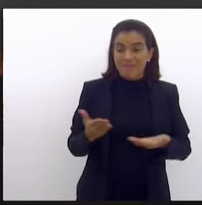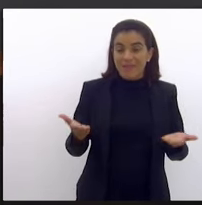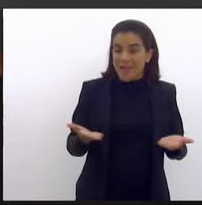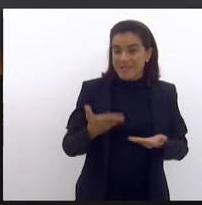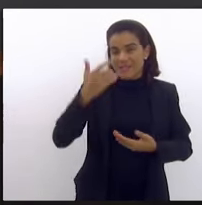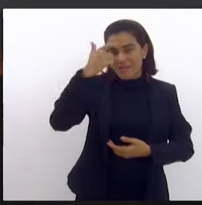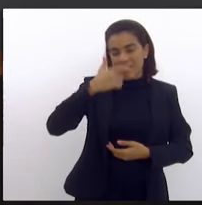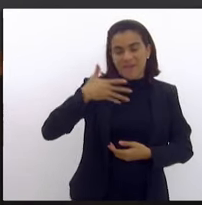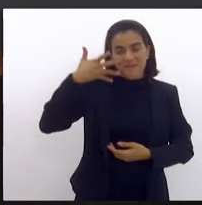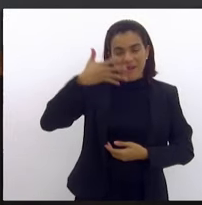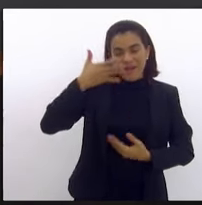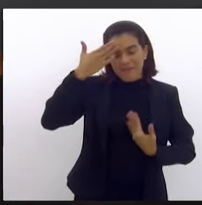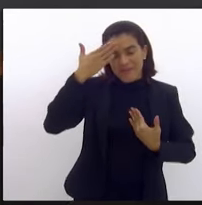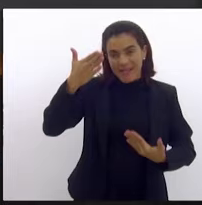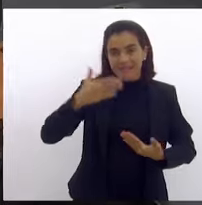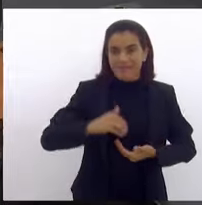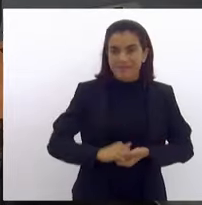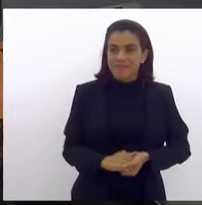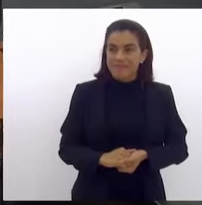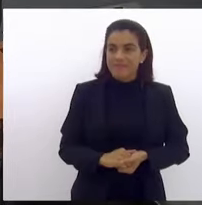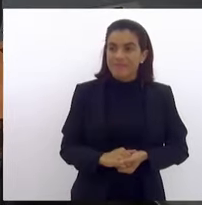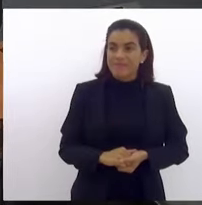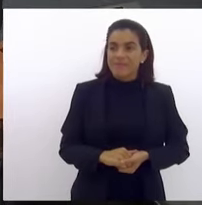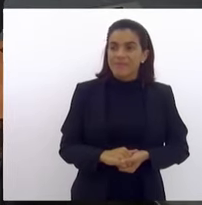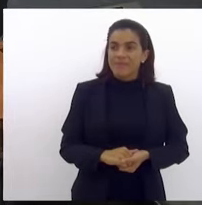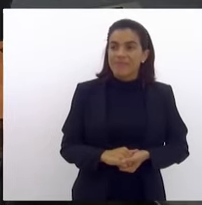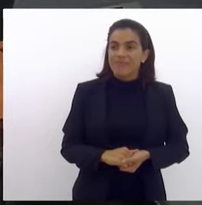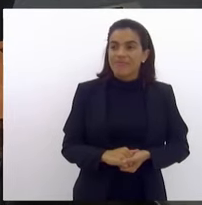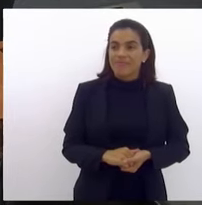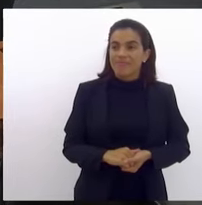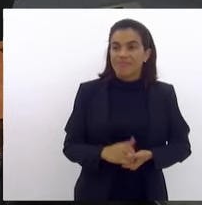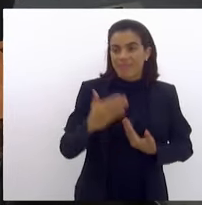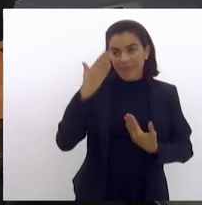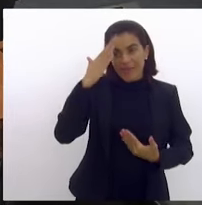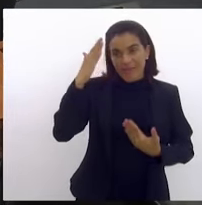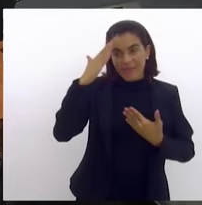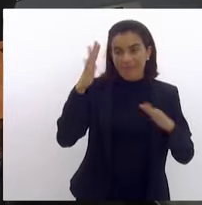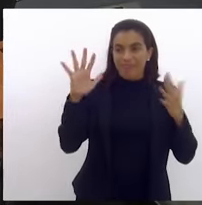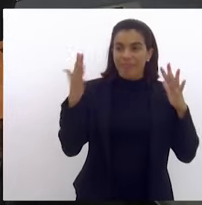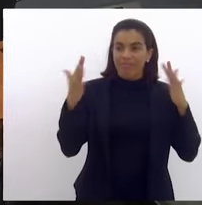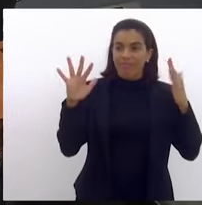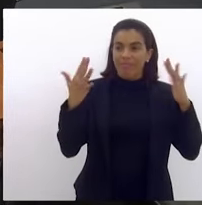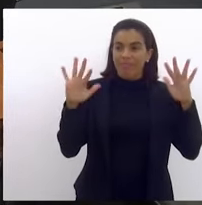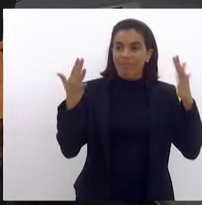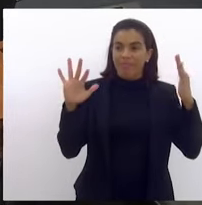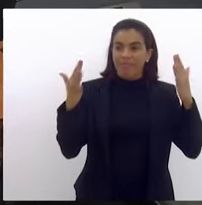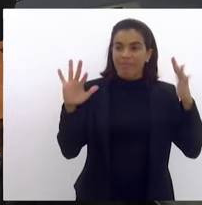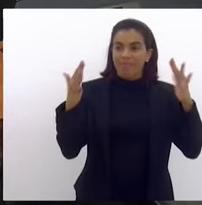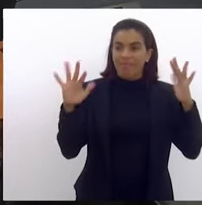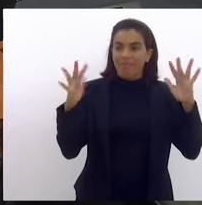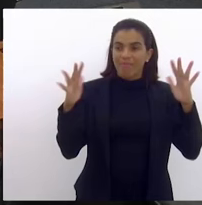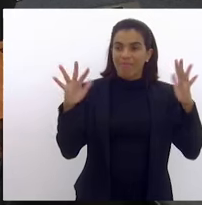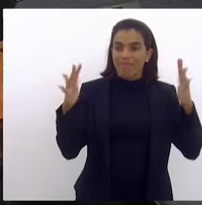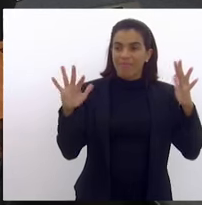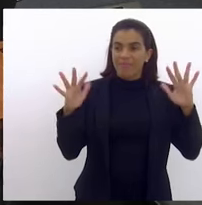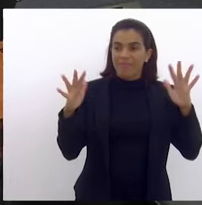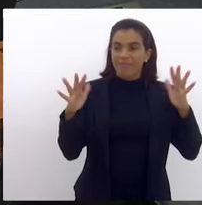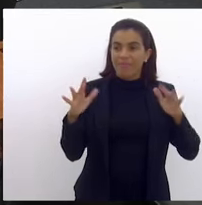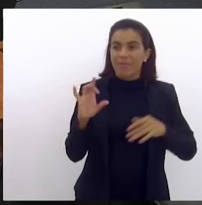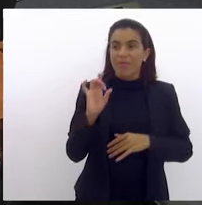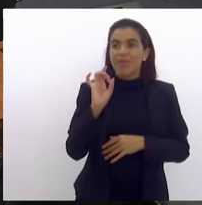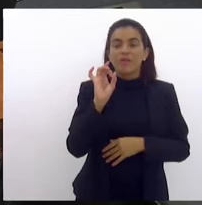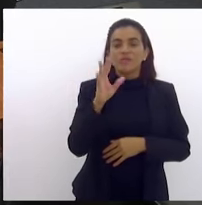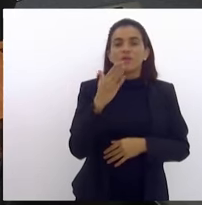é a minha fala. Muito obrigado. Pela ordem, senhora. Obrigada, querido. Já te dou, Dani. Eu queria só pedir